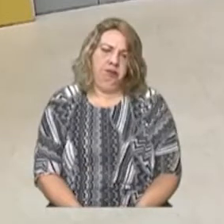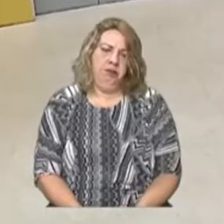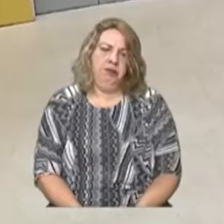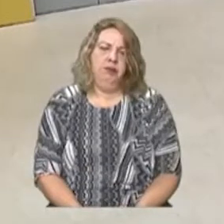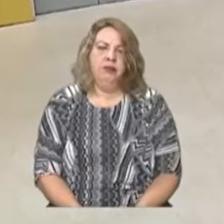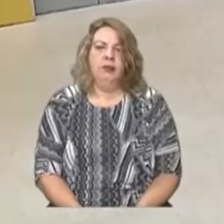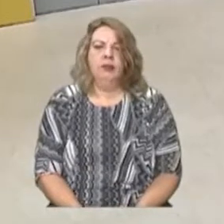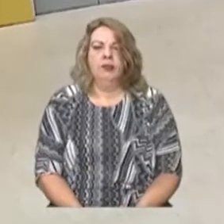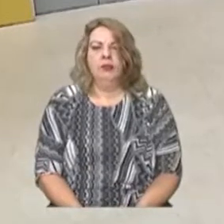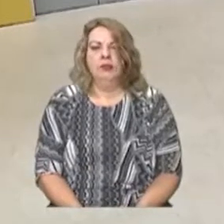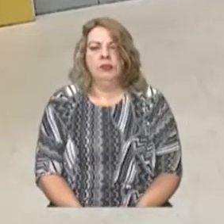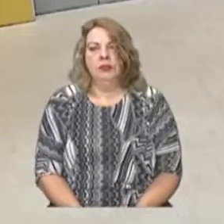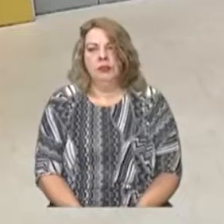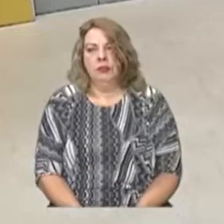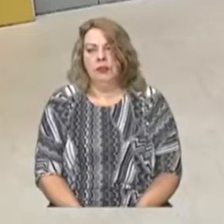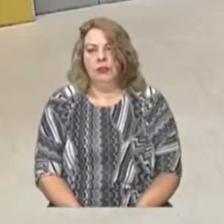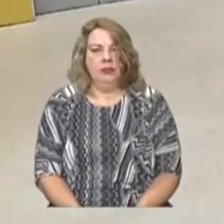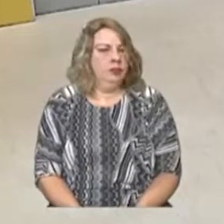decide?